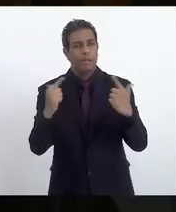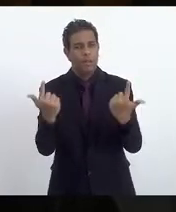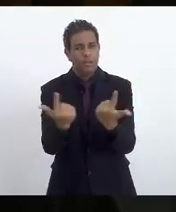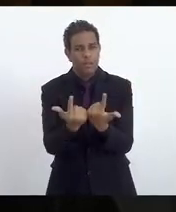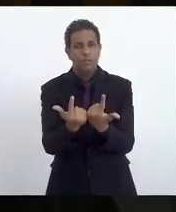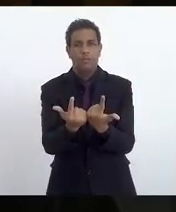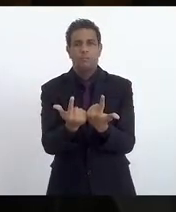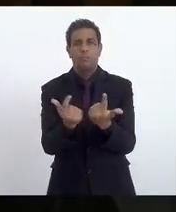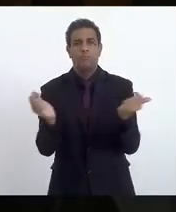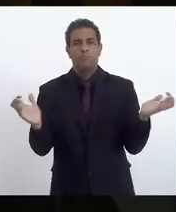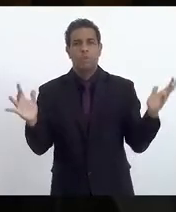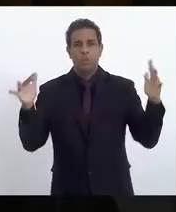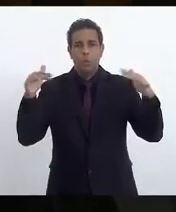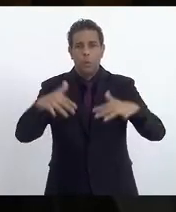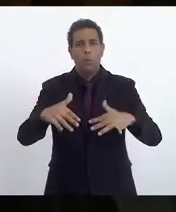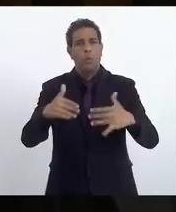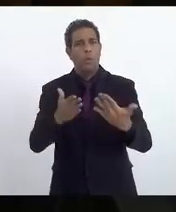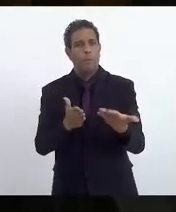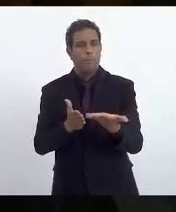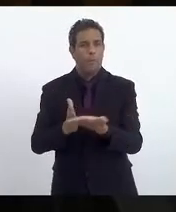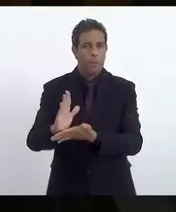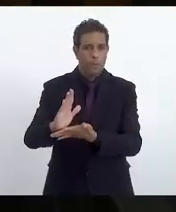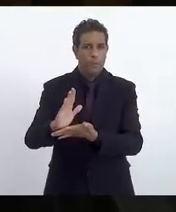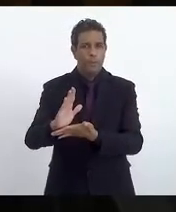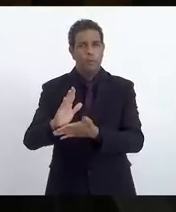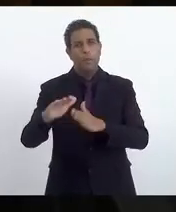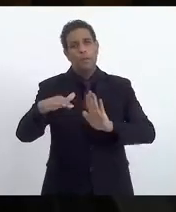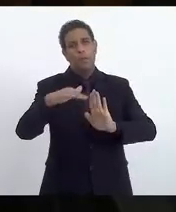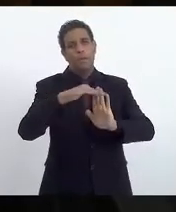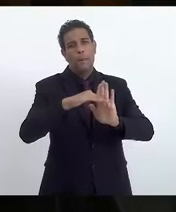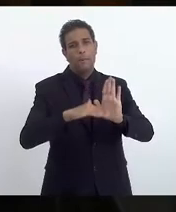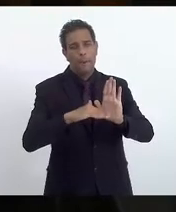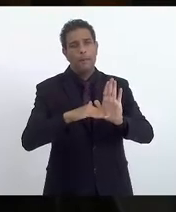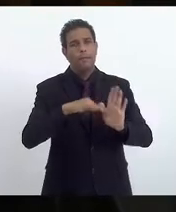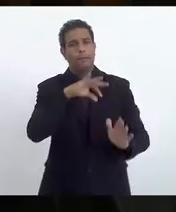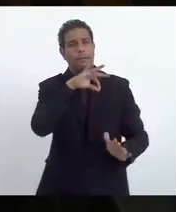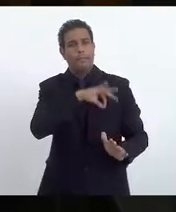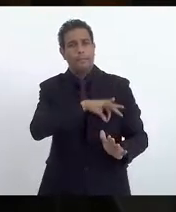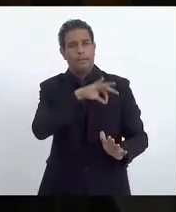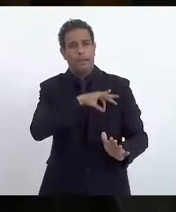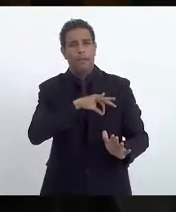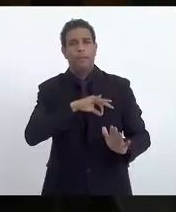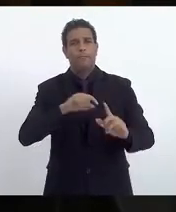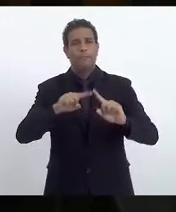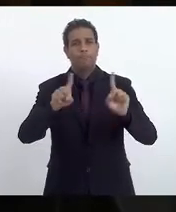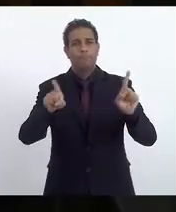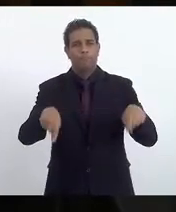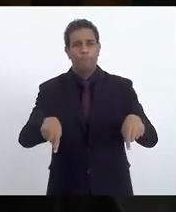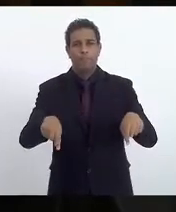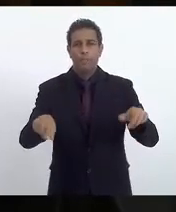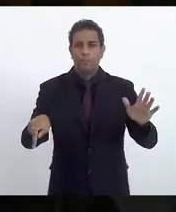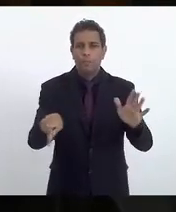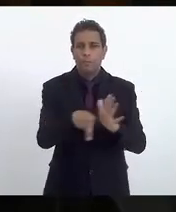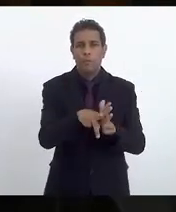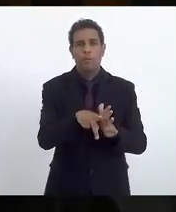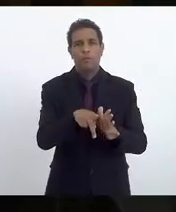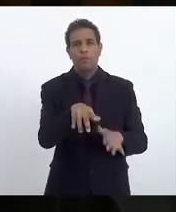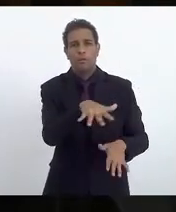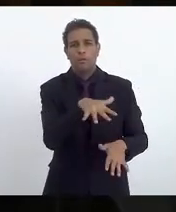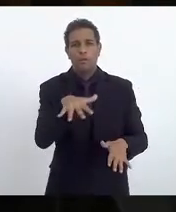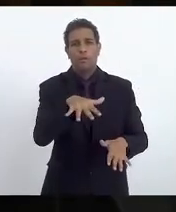casa aprovou o plano de cargos e salários do pessoal da